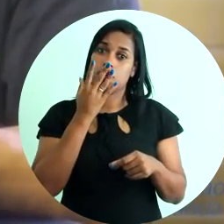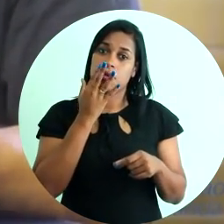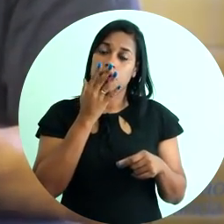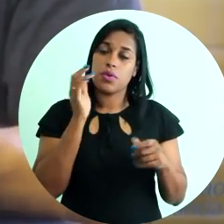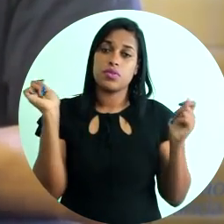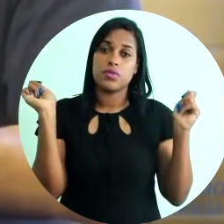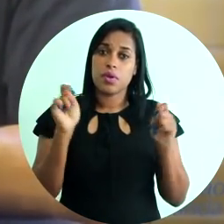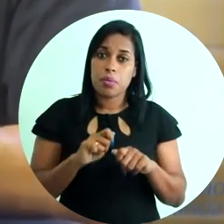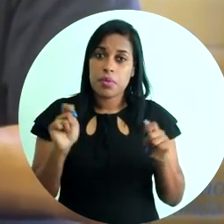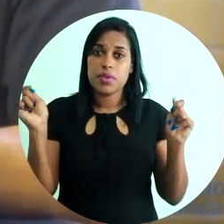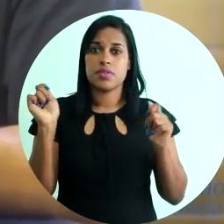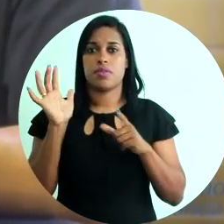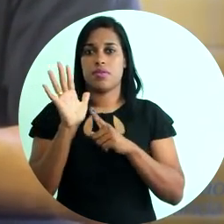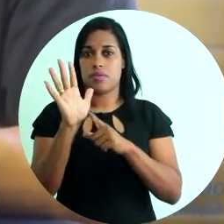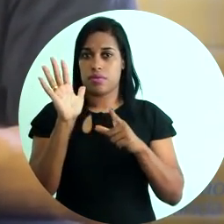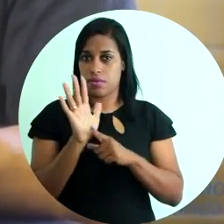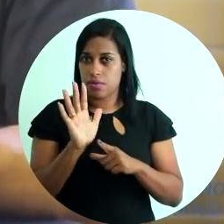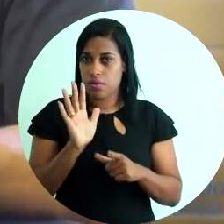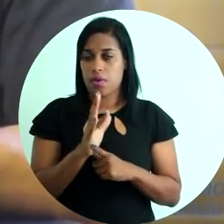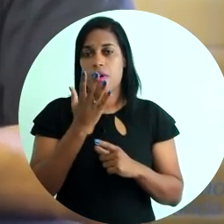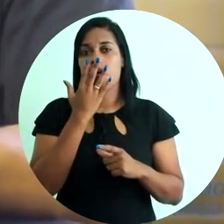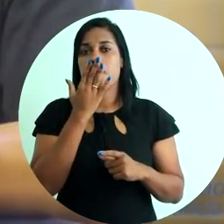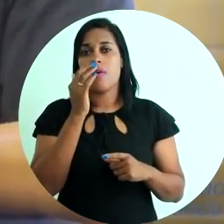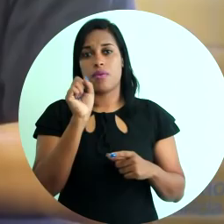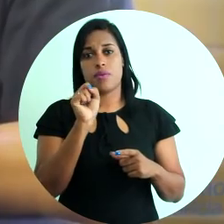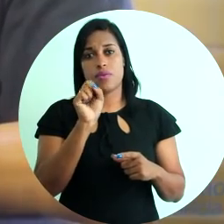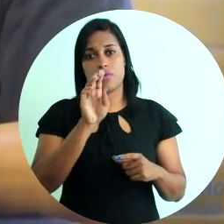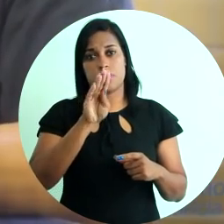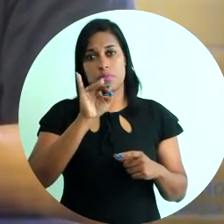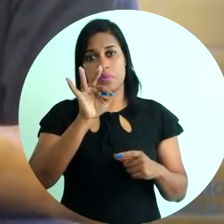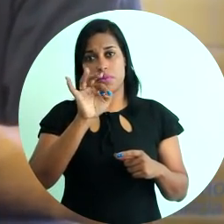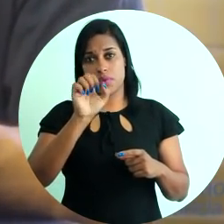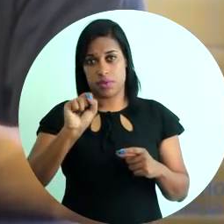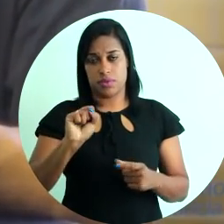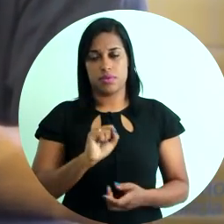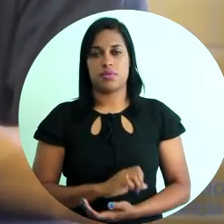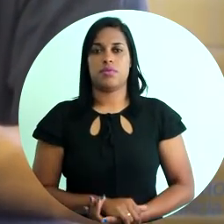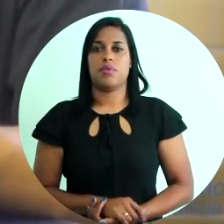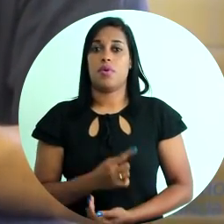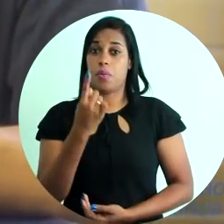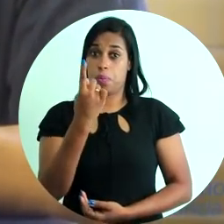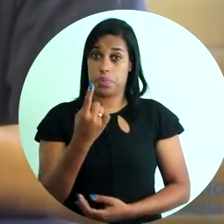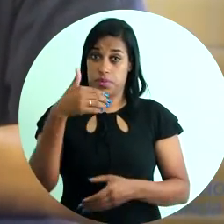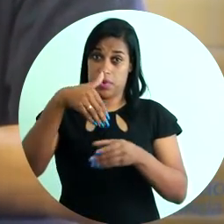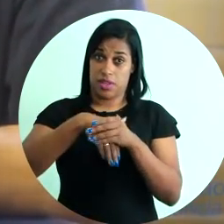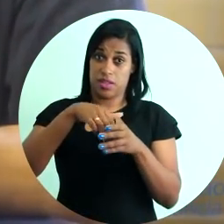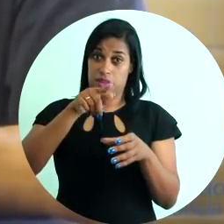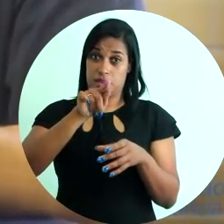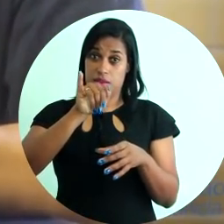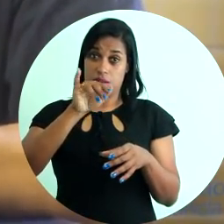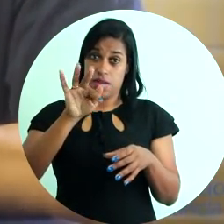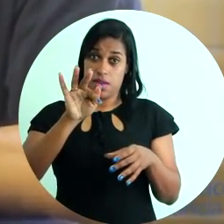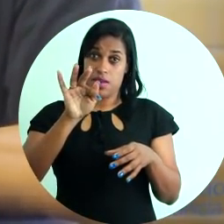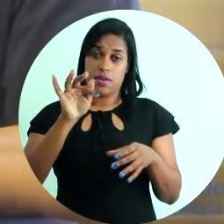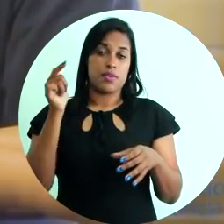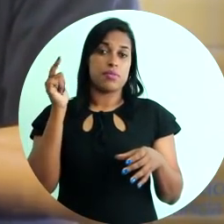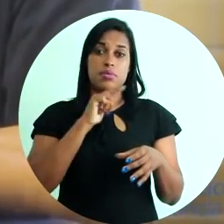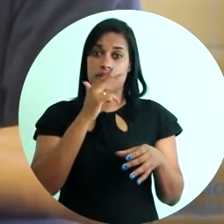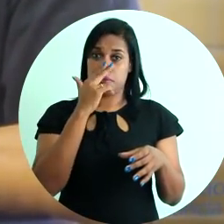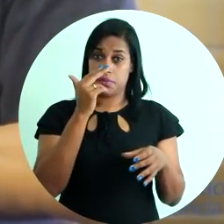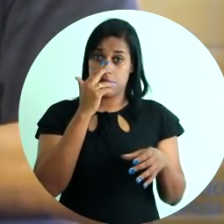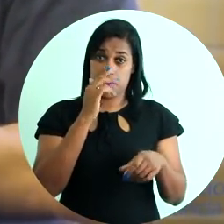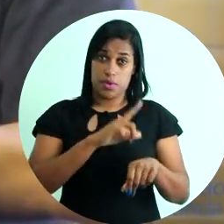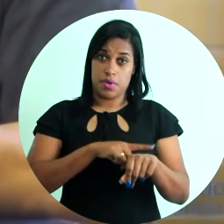eles têm capacidade de exibir cores apenas em 8 bits. Ou seja, um arquivo GIF só consegue exibir ao mesmo